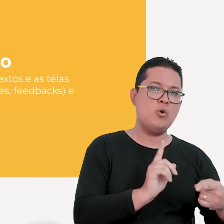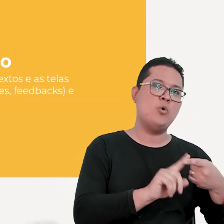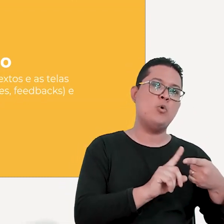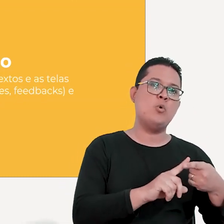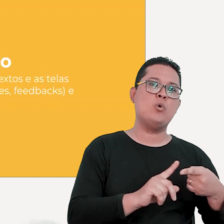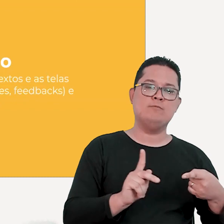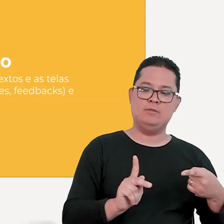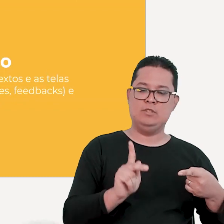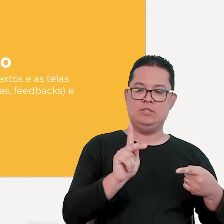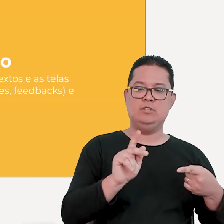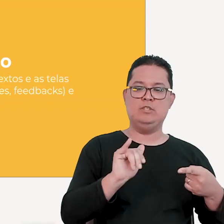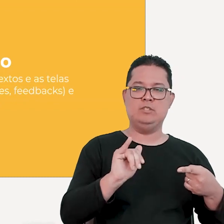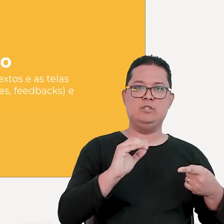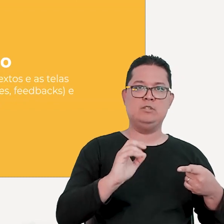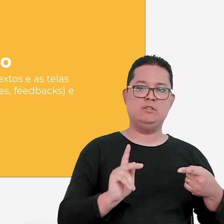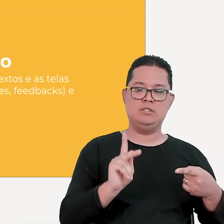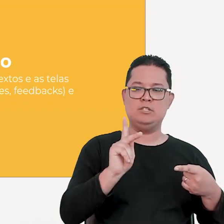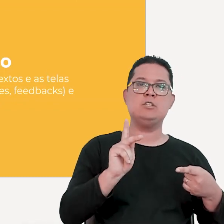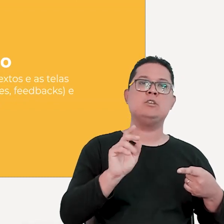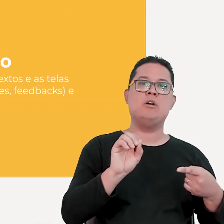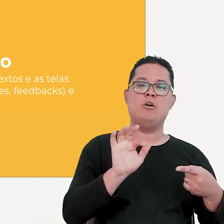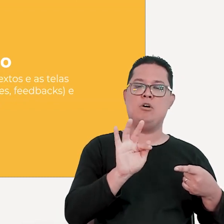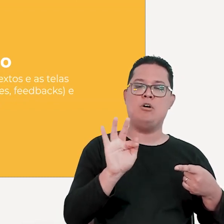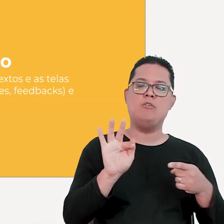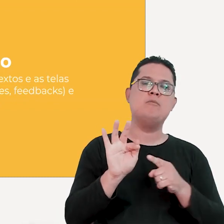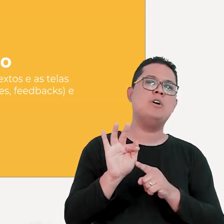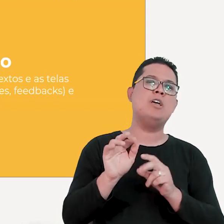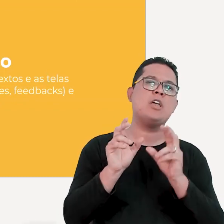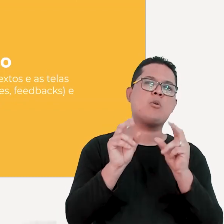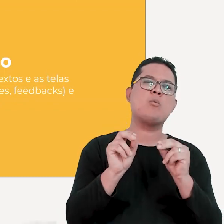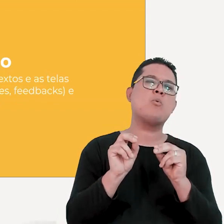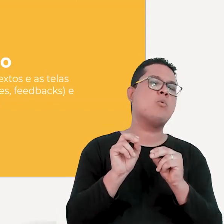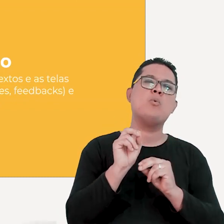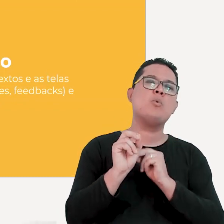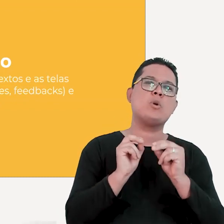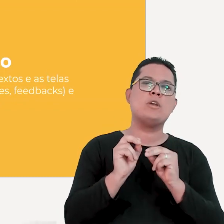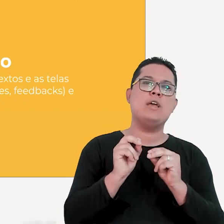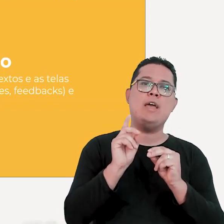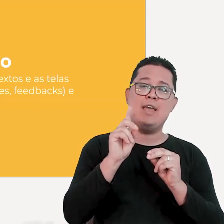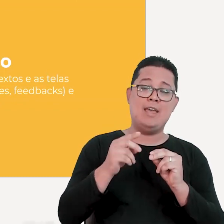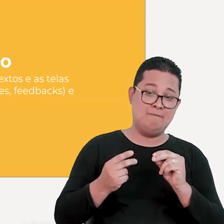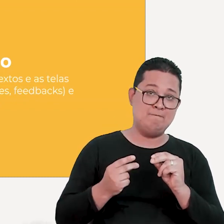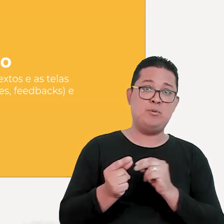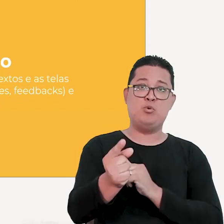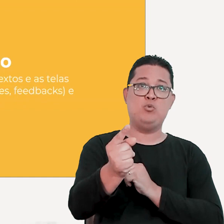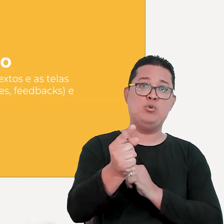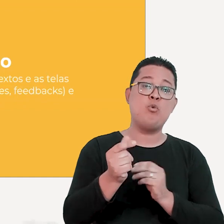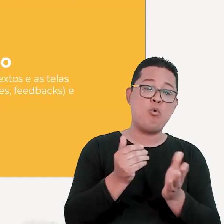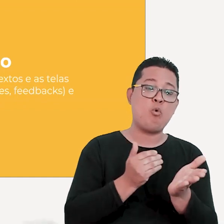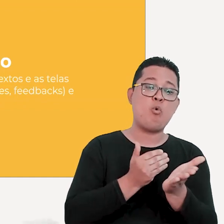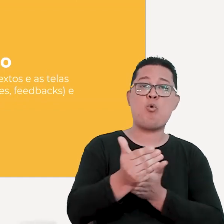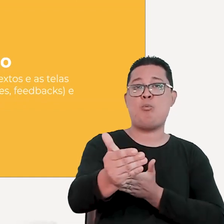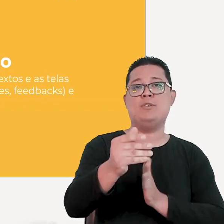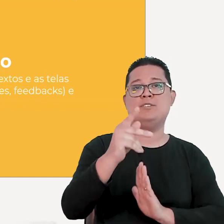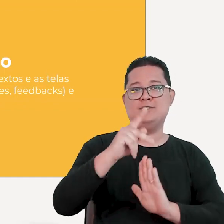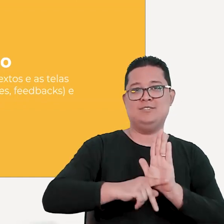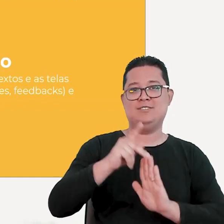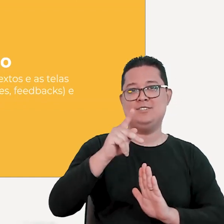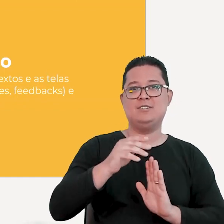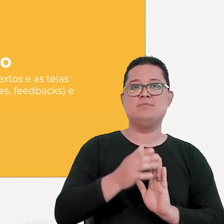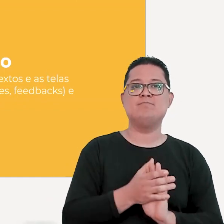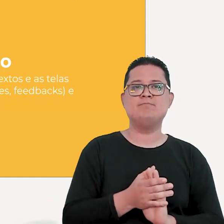que é o kickoff, né? É o pontapé inicial, o start, é o início do projeto. Então, antes de iniciar